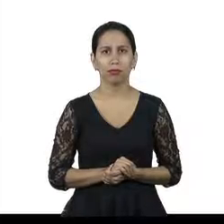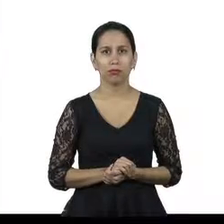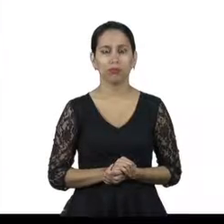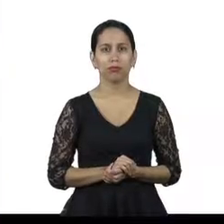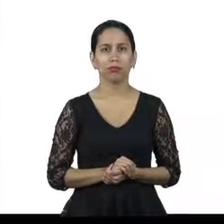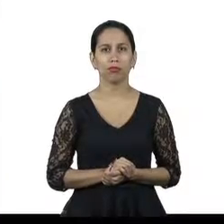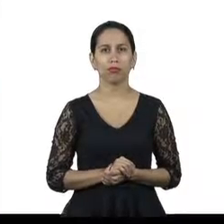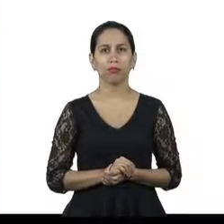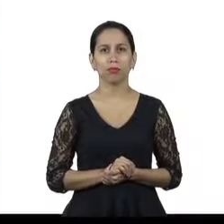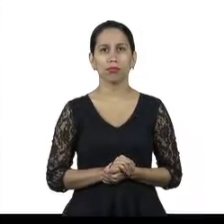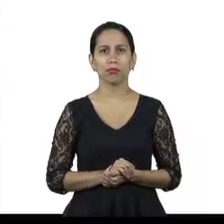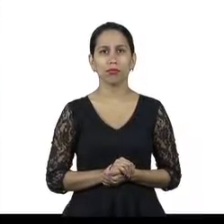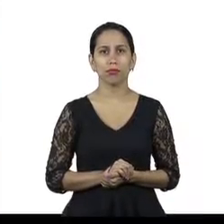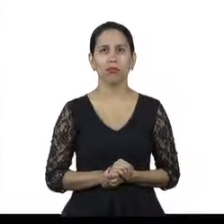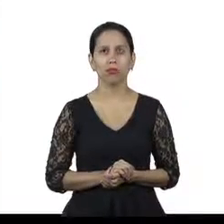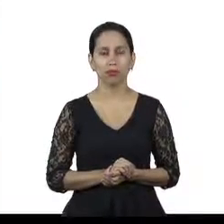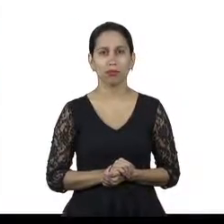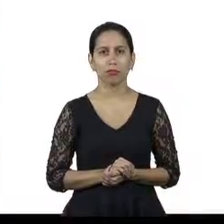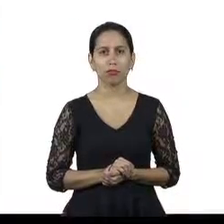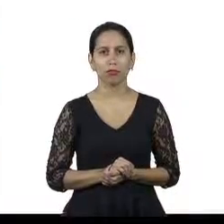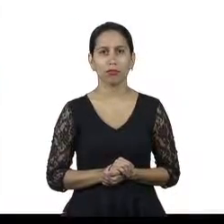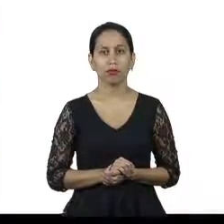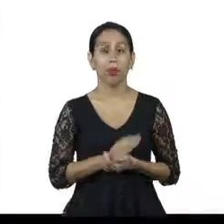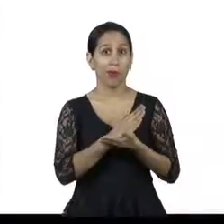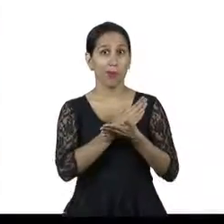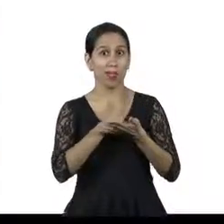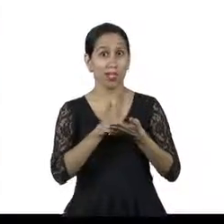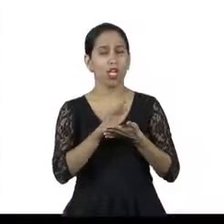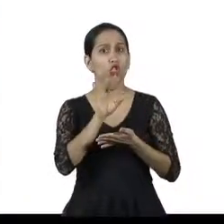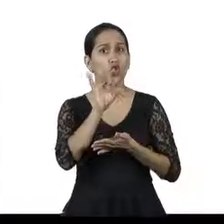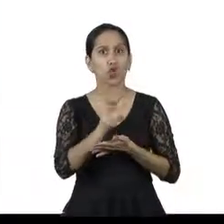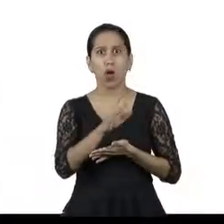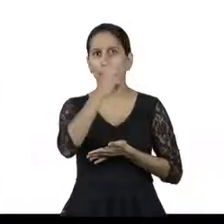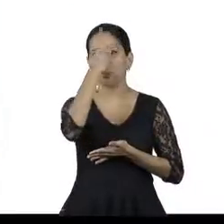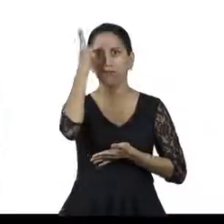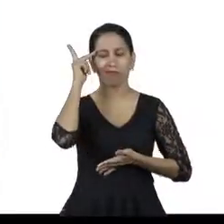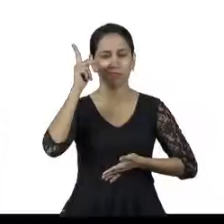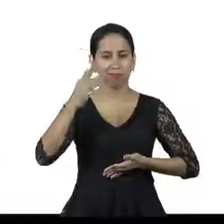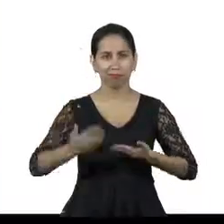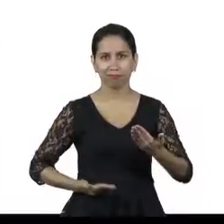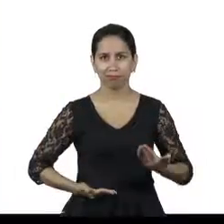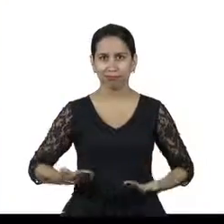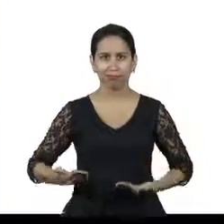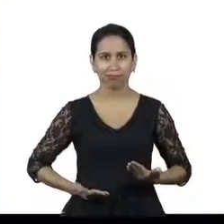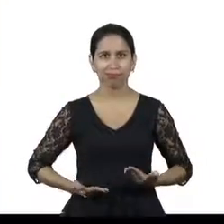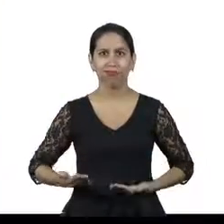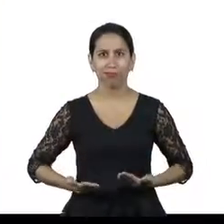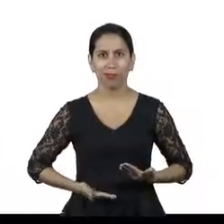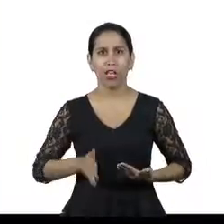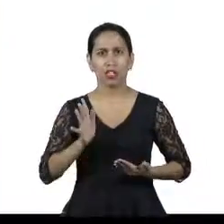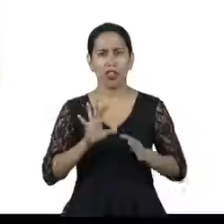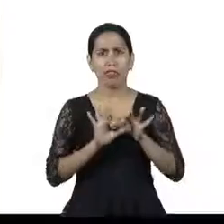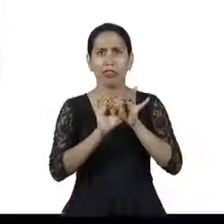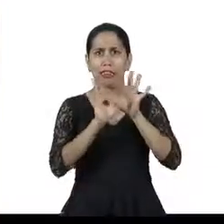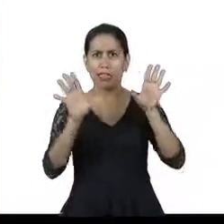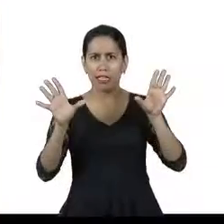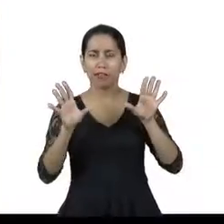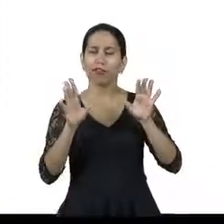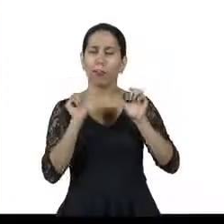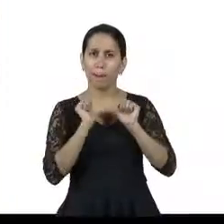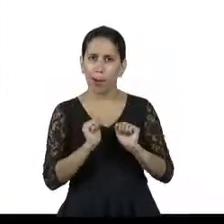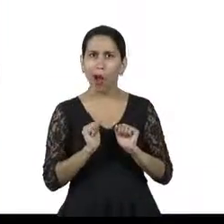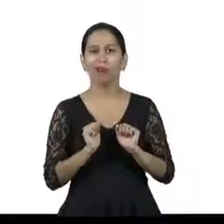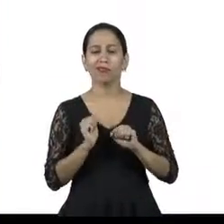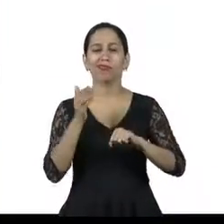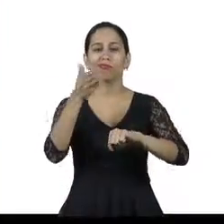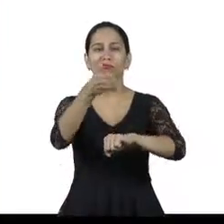são trazidas em gaiolas vermelhas. Para começar, só trabalhadores treinados ou autorizados podem permanecer na área de trabalho. O local